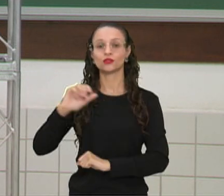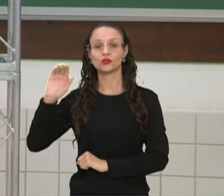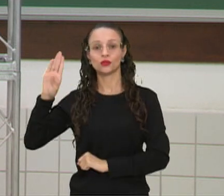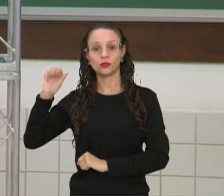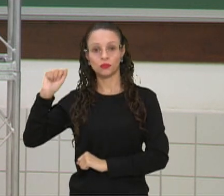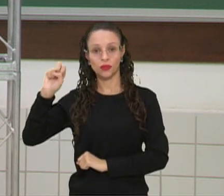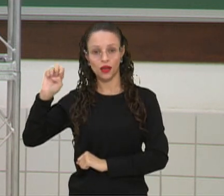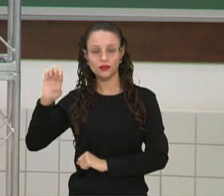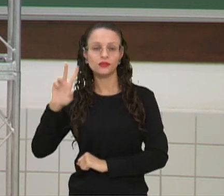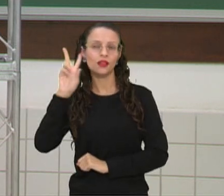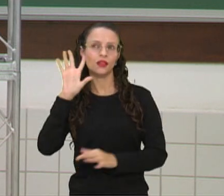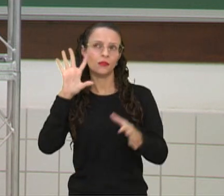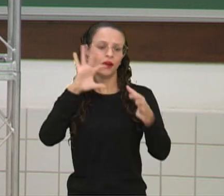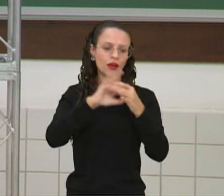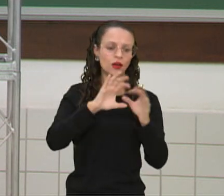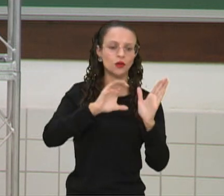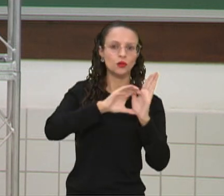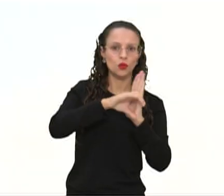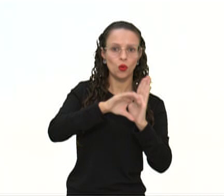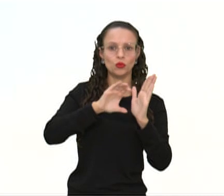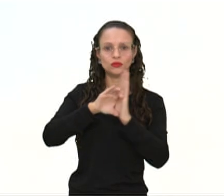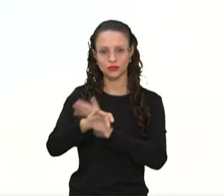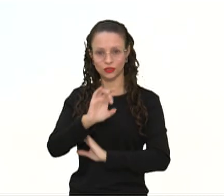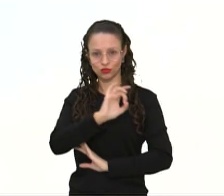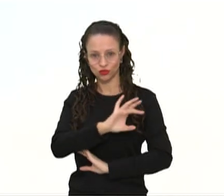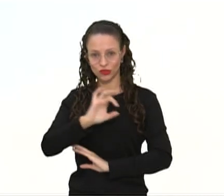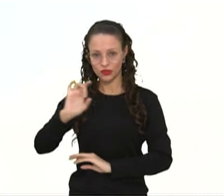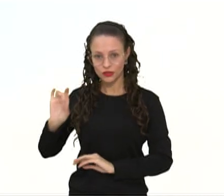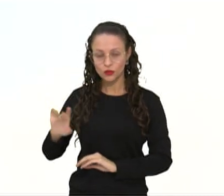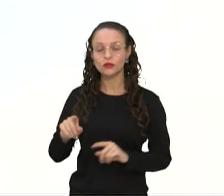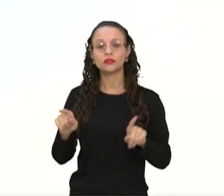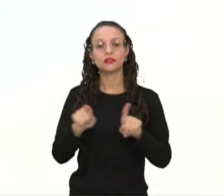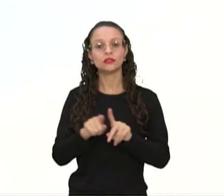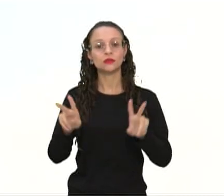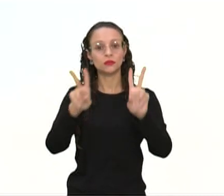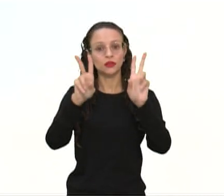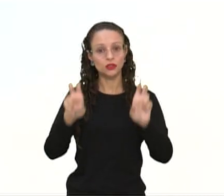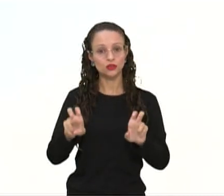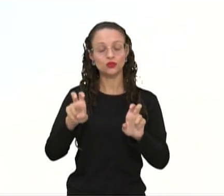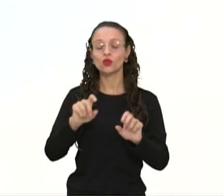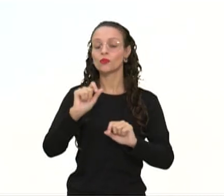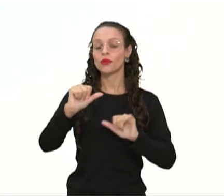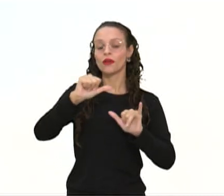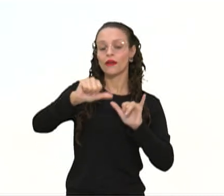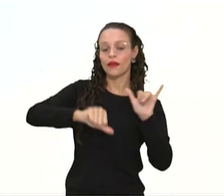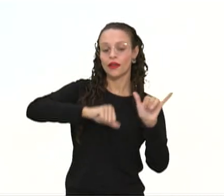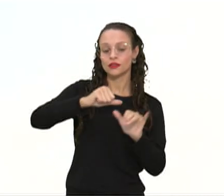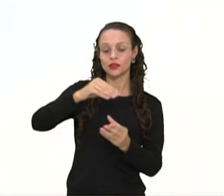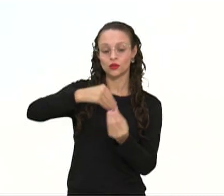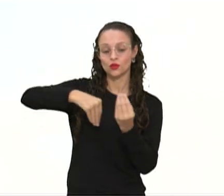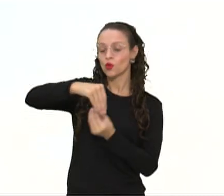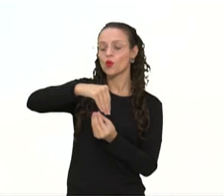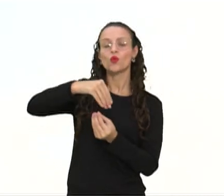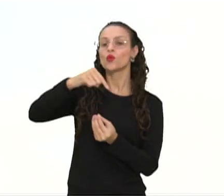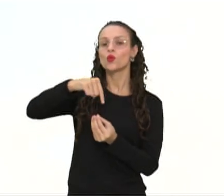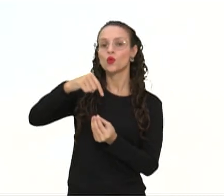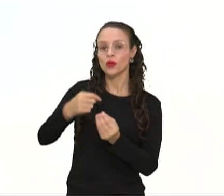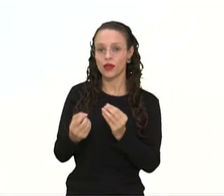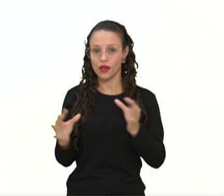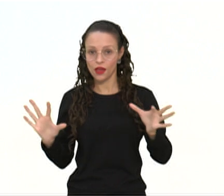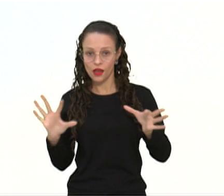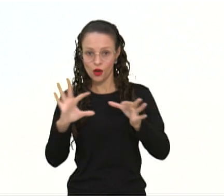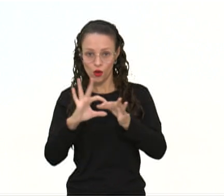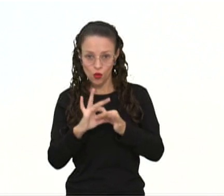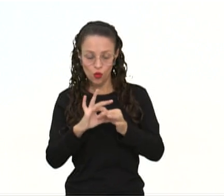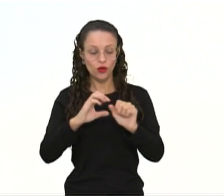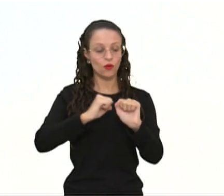conceitos do que é ácido e base. Falamos sobre reação de neutralização, que é a união do ácido mais a base